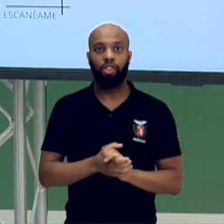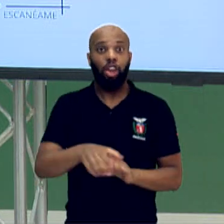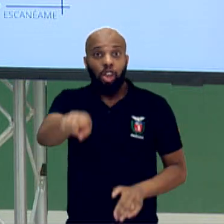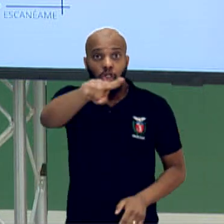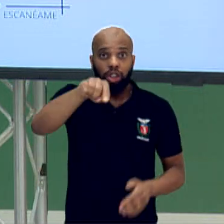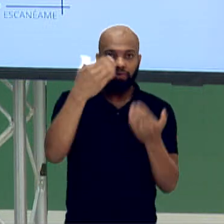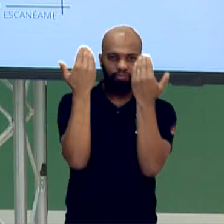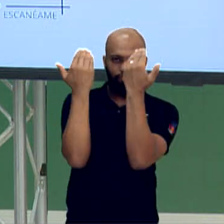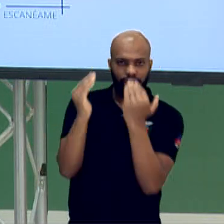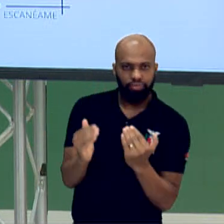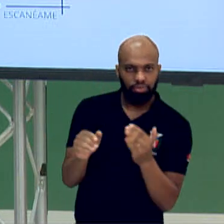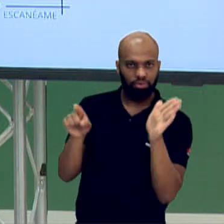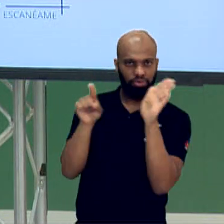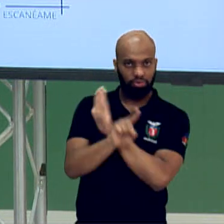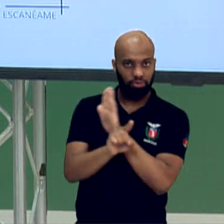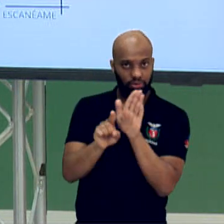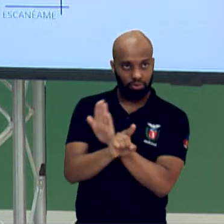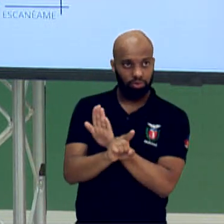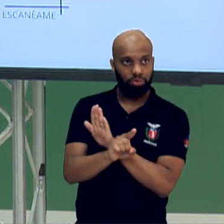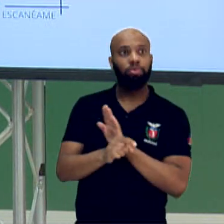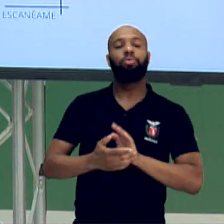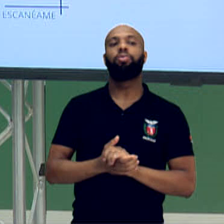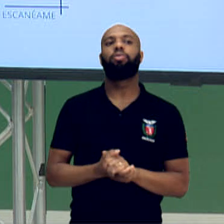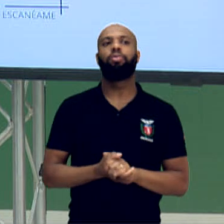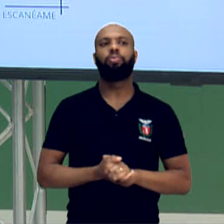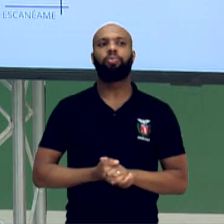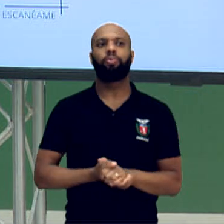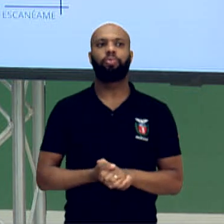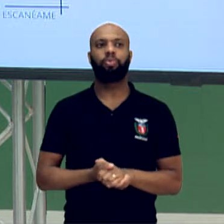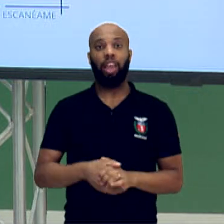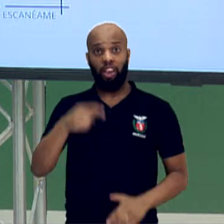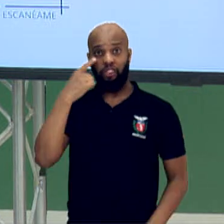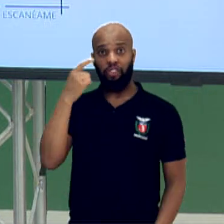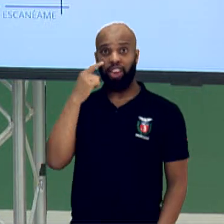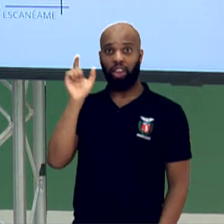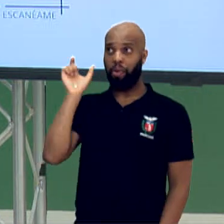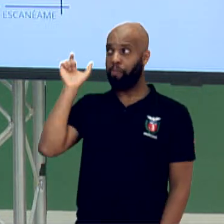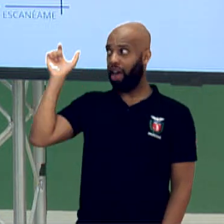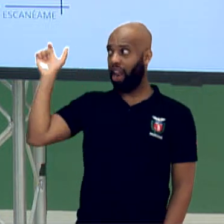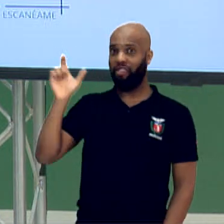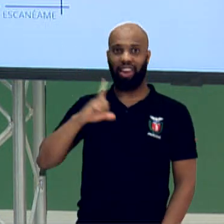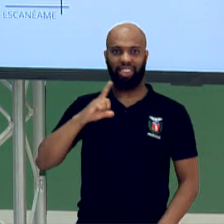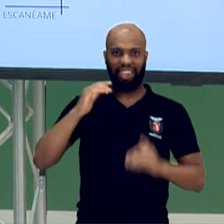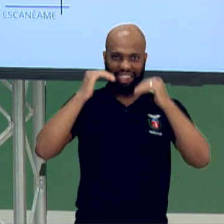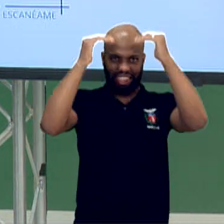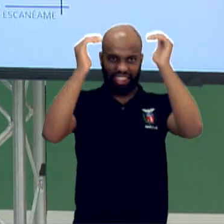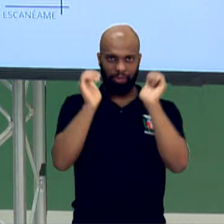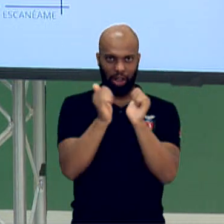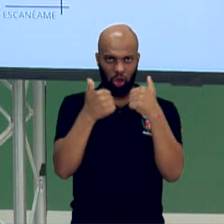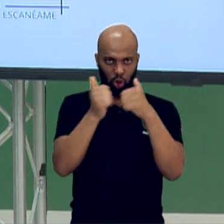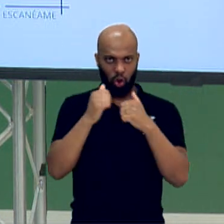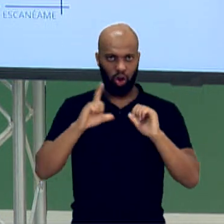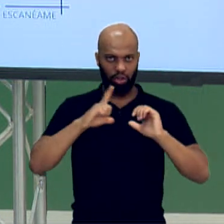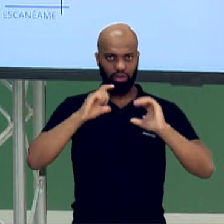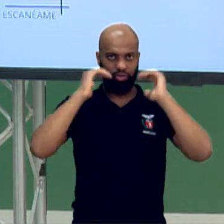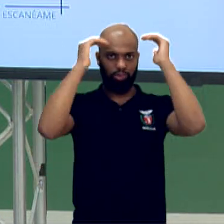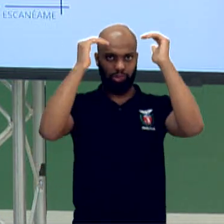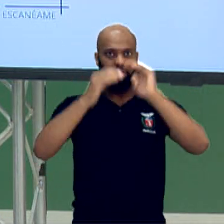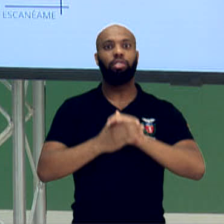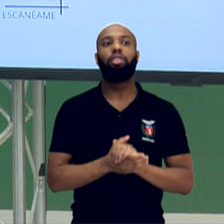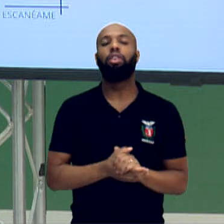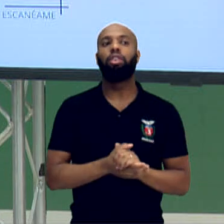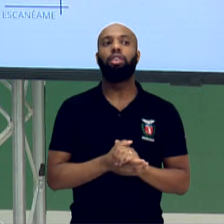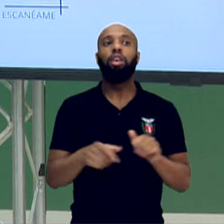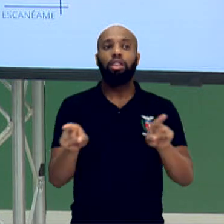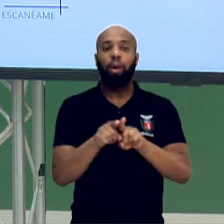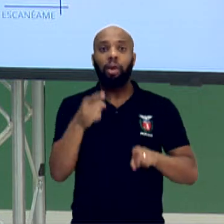analisar as perguntinhas, corres um autobús, agarras um autobús, um coletivo, e observar as